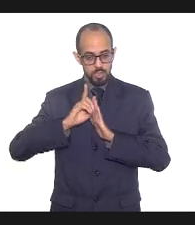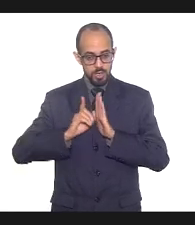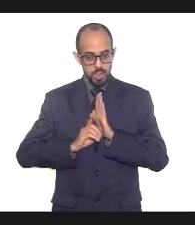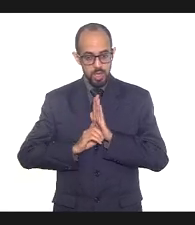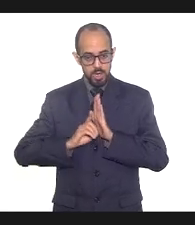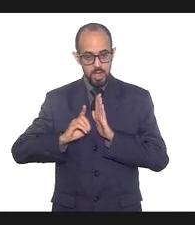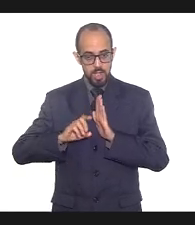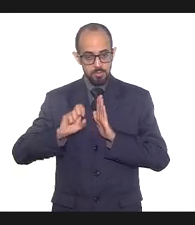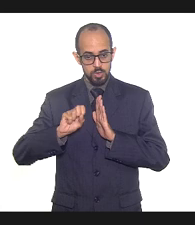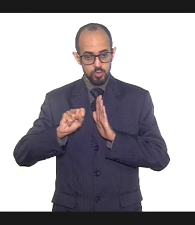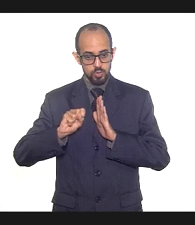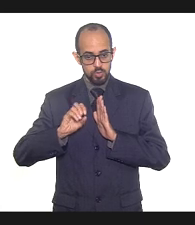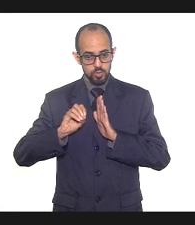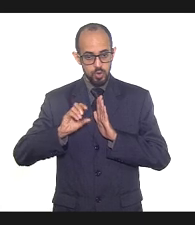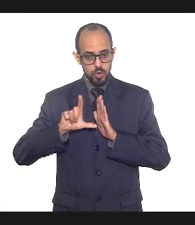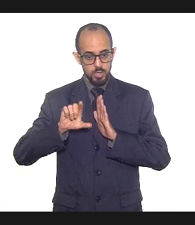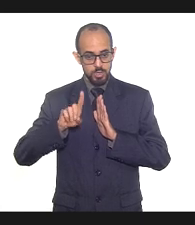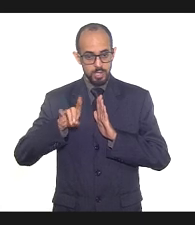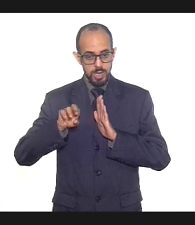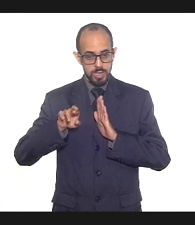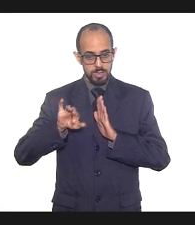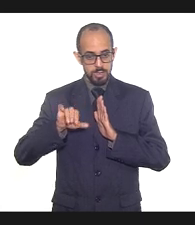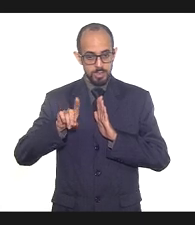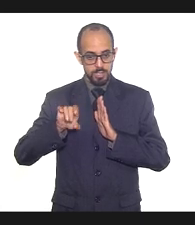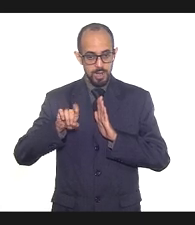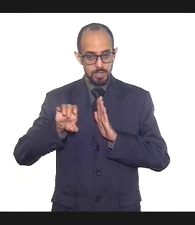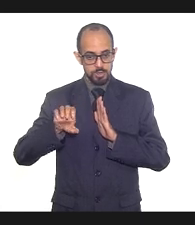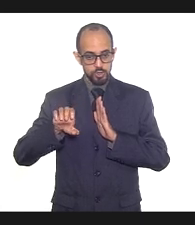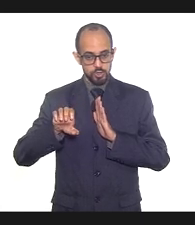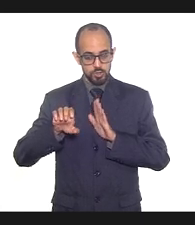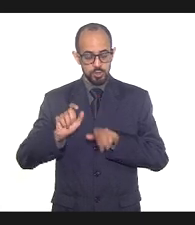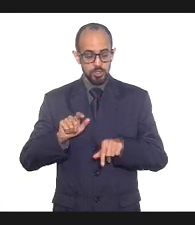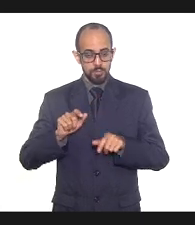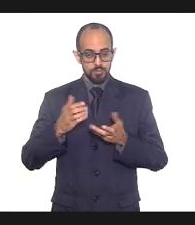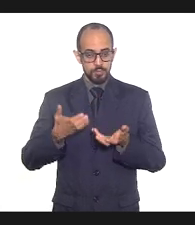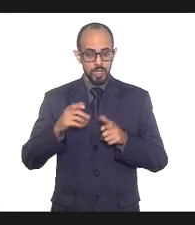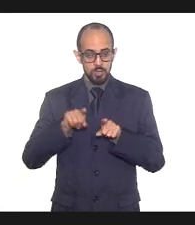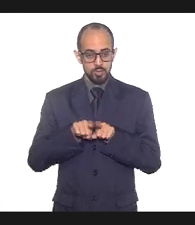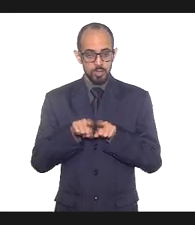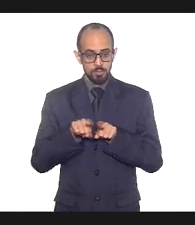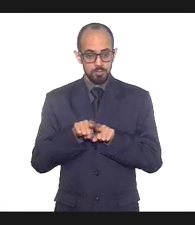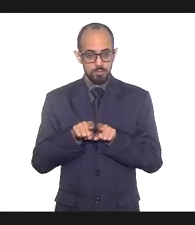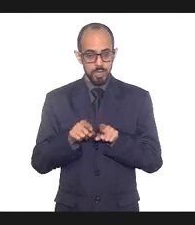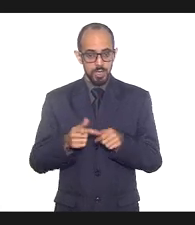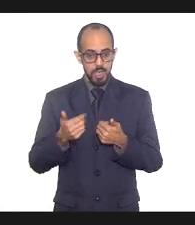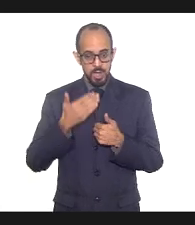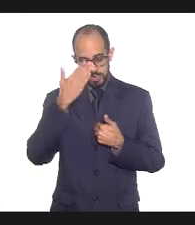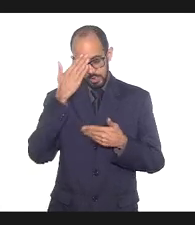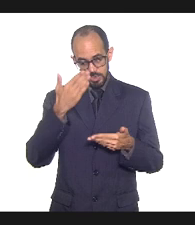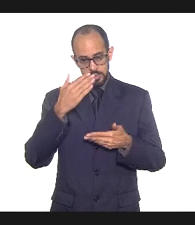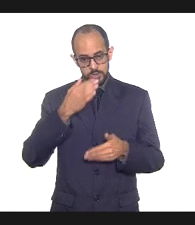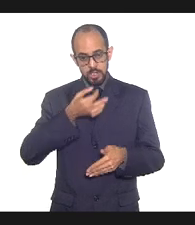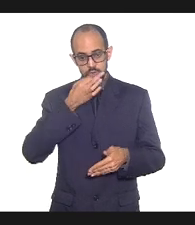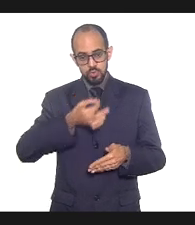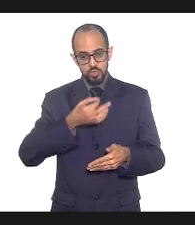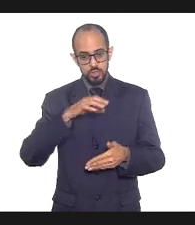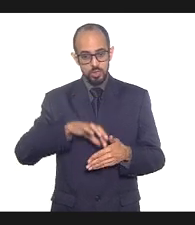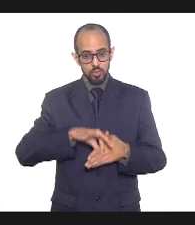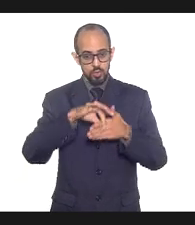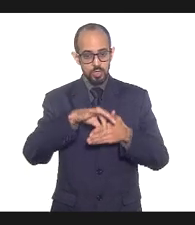pelo solidariedade aproveitar agradecer a indicação do Vando família o novo líder do solidariedade